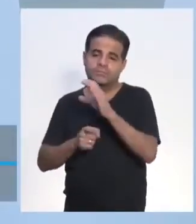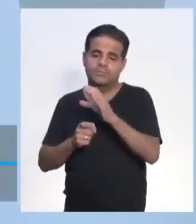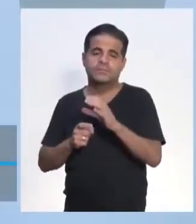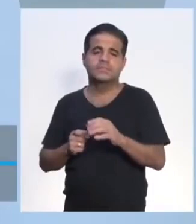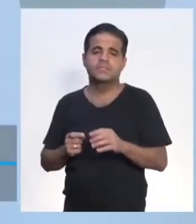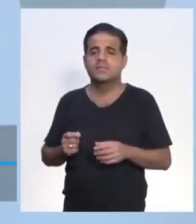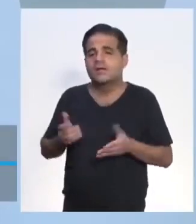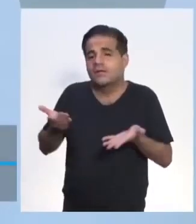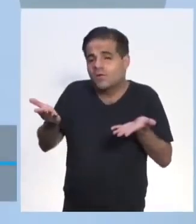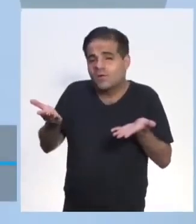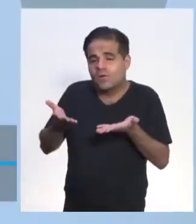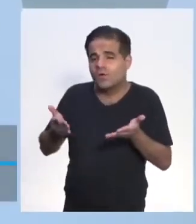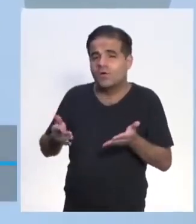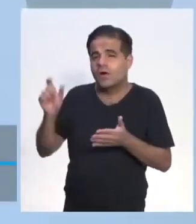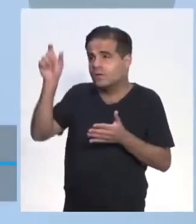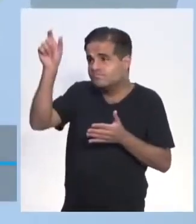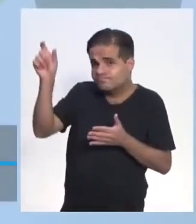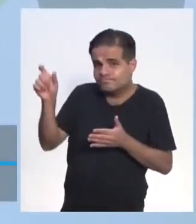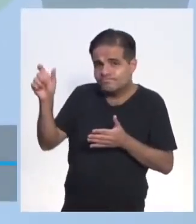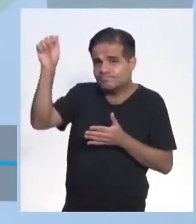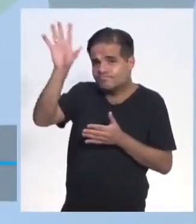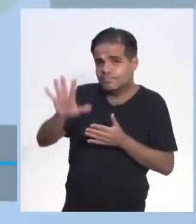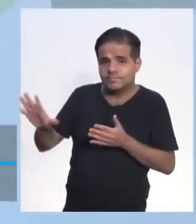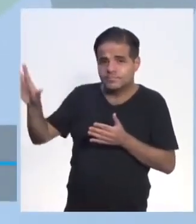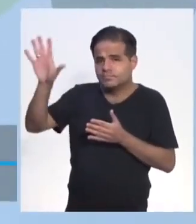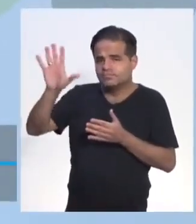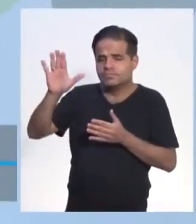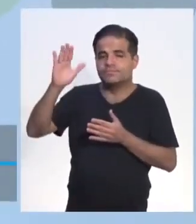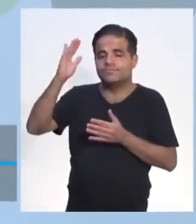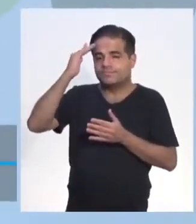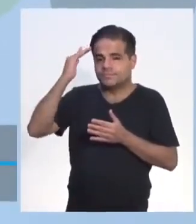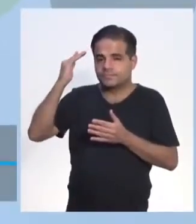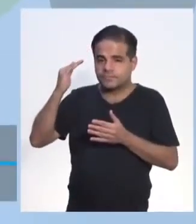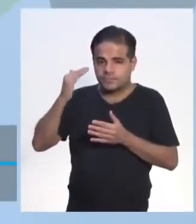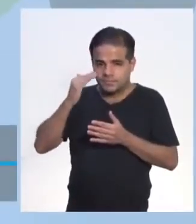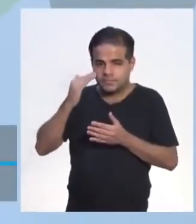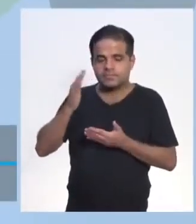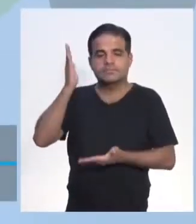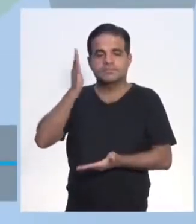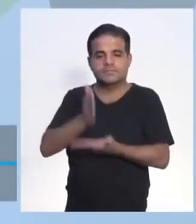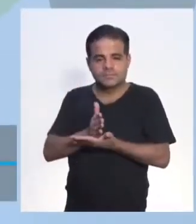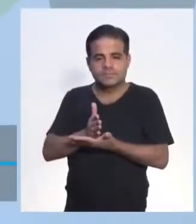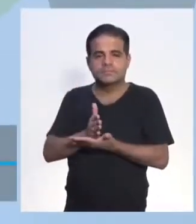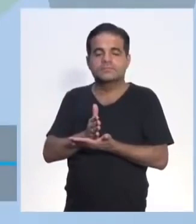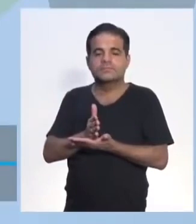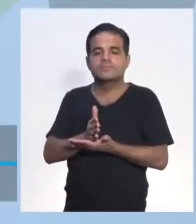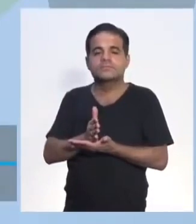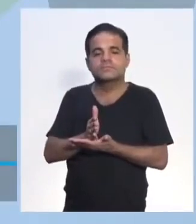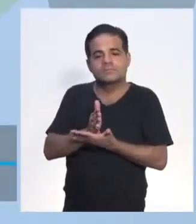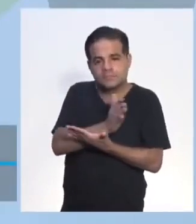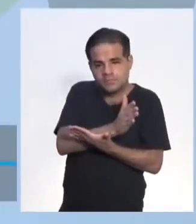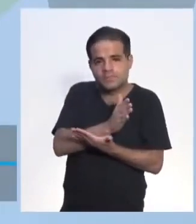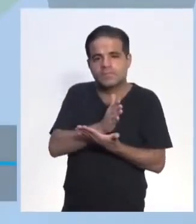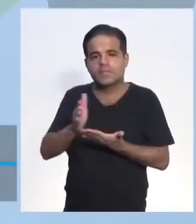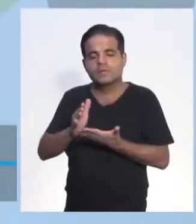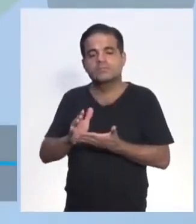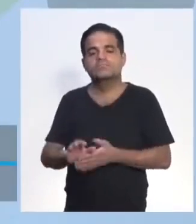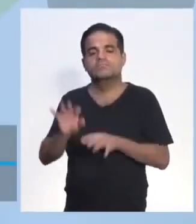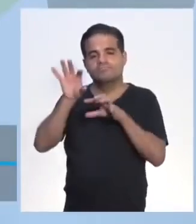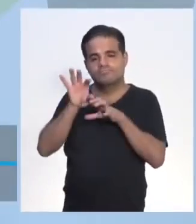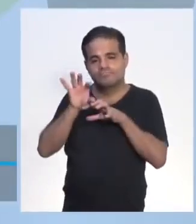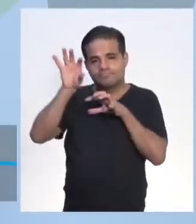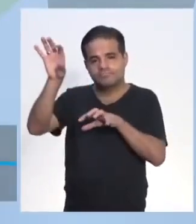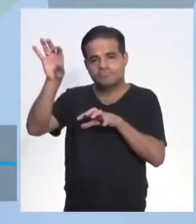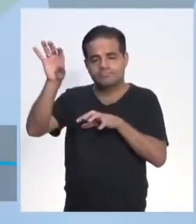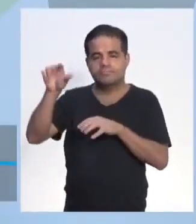pequena península aí da Ásia, a Coreia, é dividida em 2 países, a Coreia do Norte e a